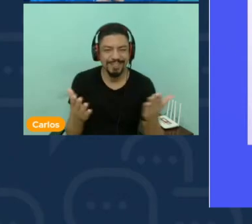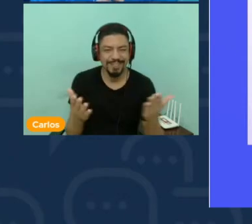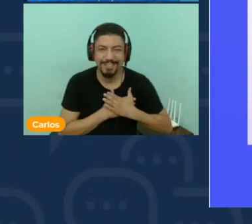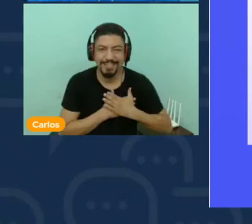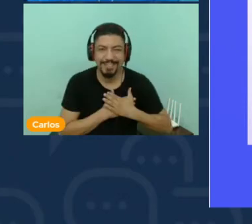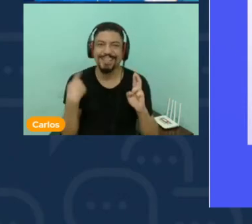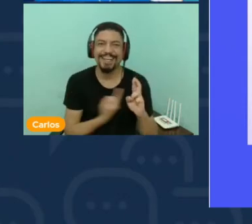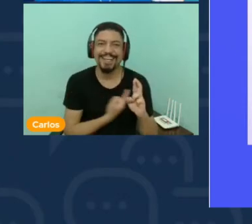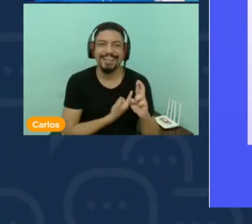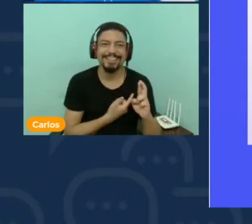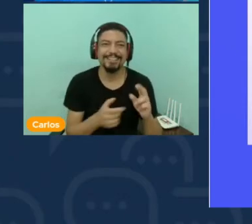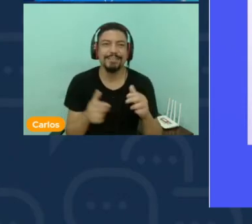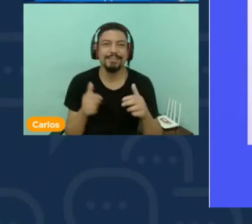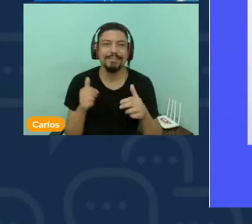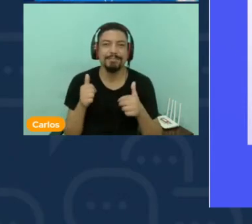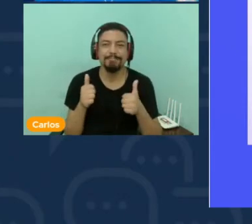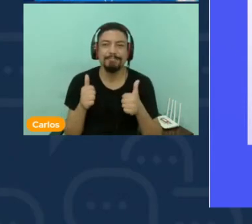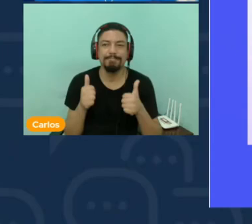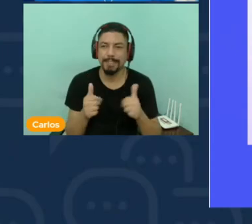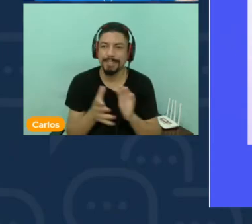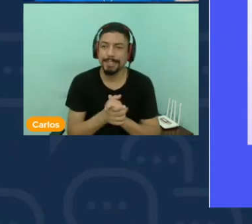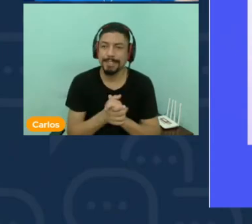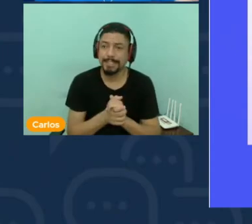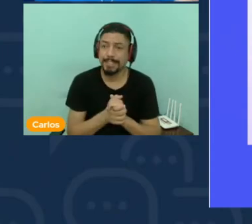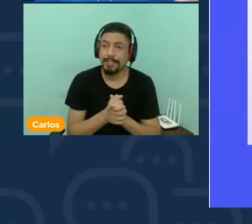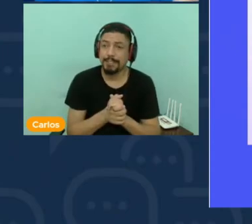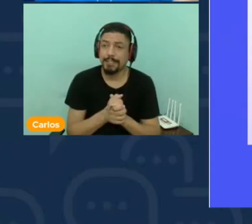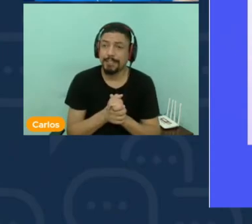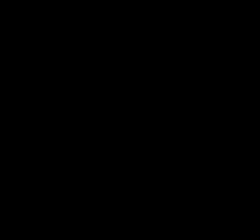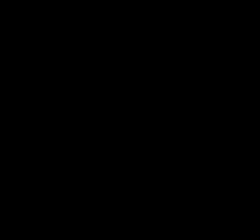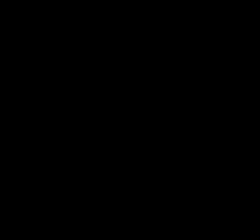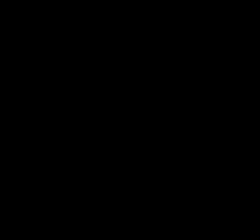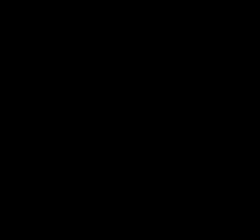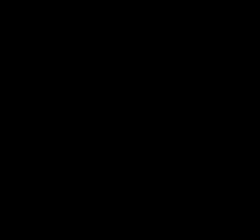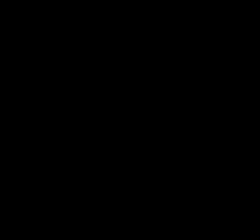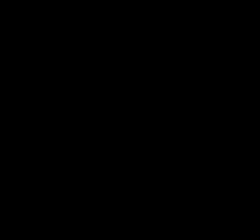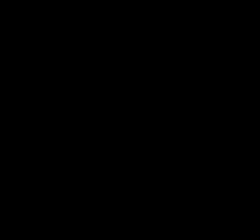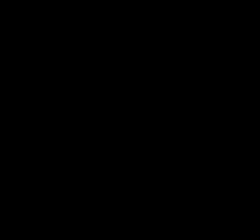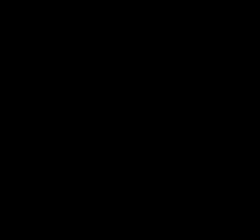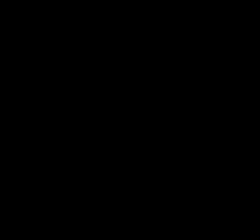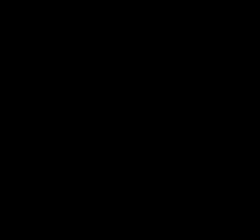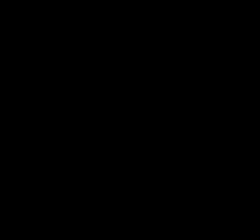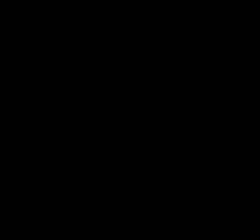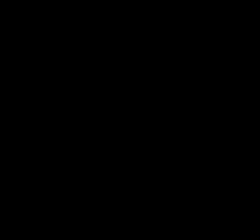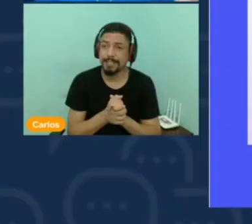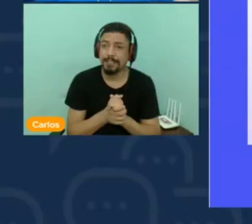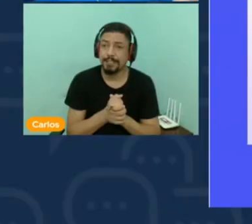gente. Bom, de